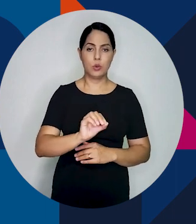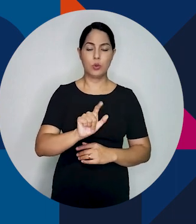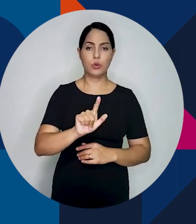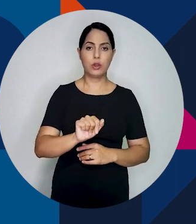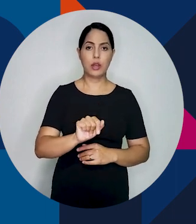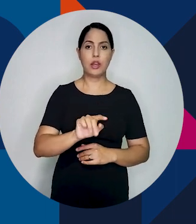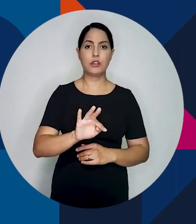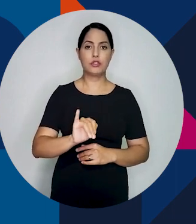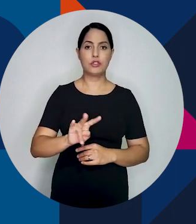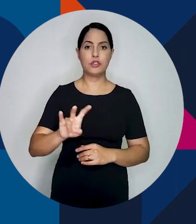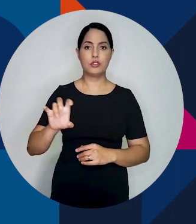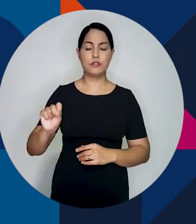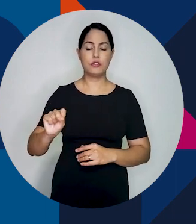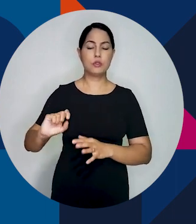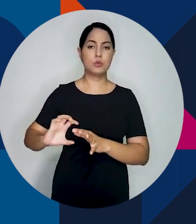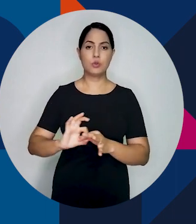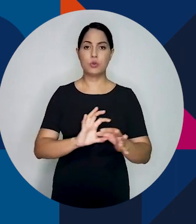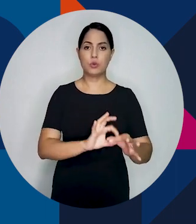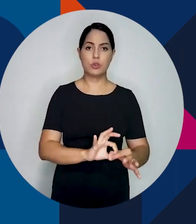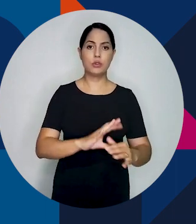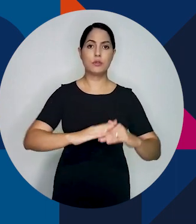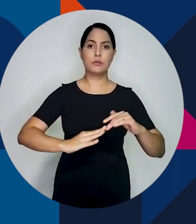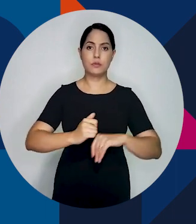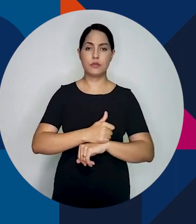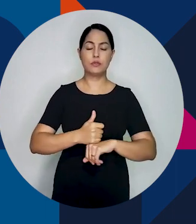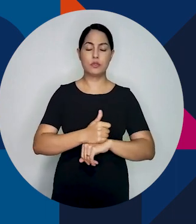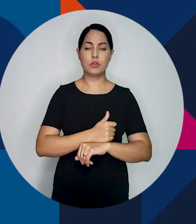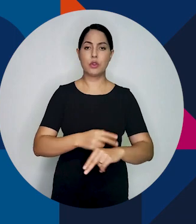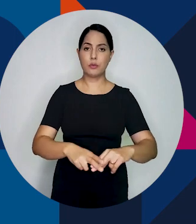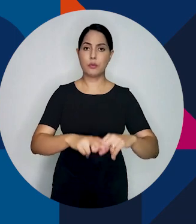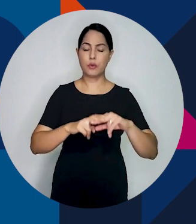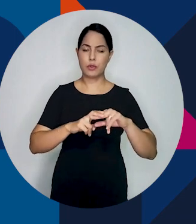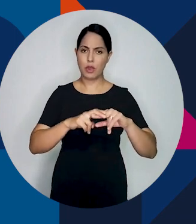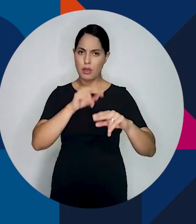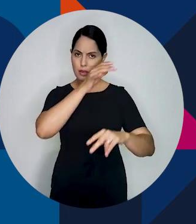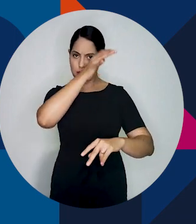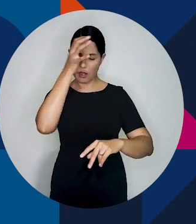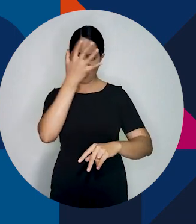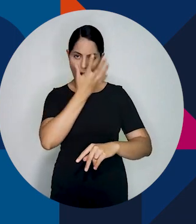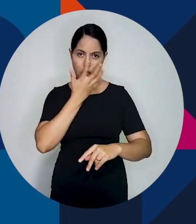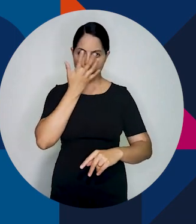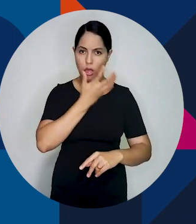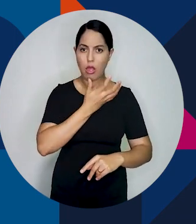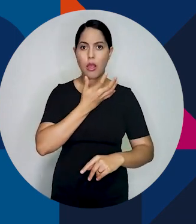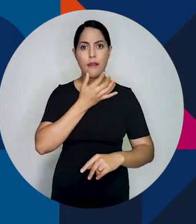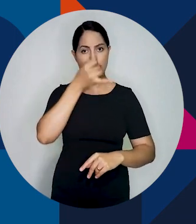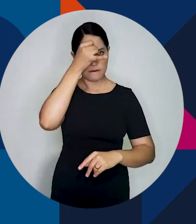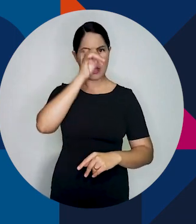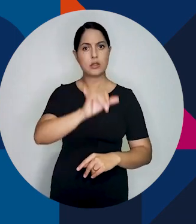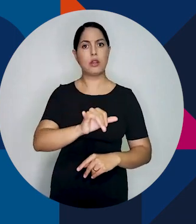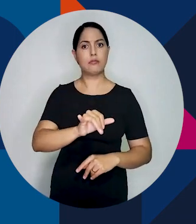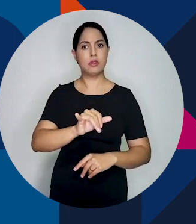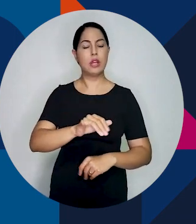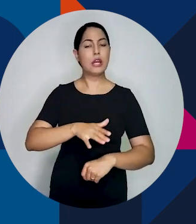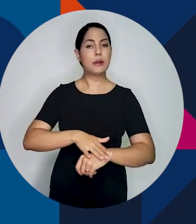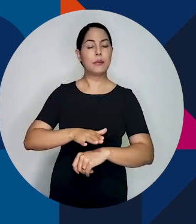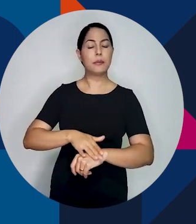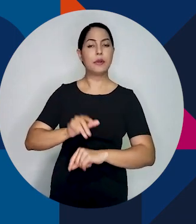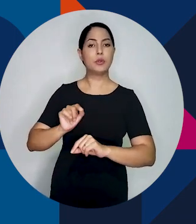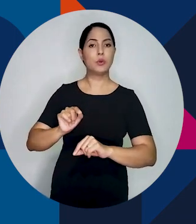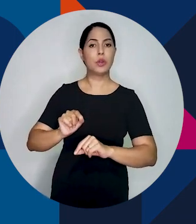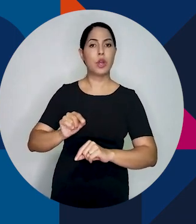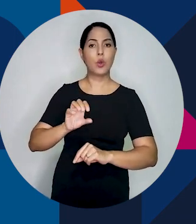profissional, evitar a captação ilícita de clientela naquele momento, como também a implantação